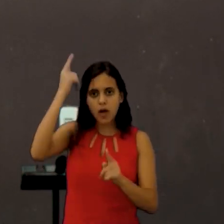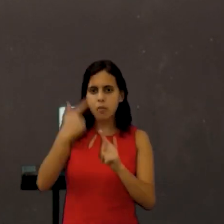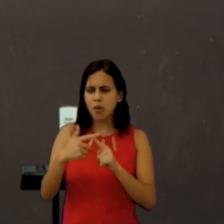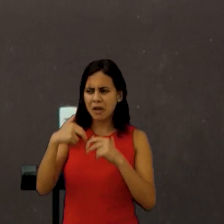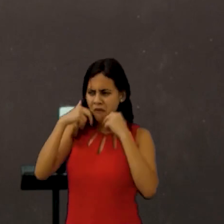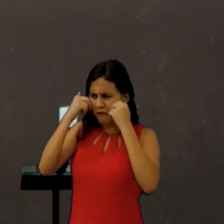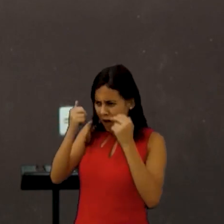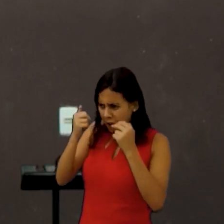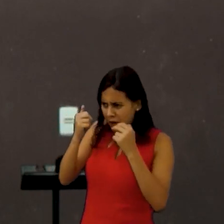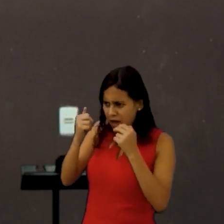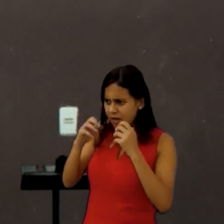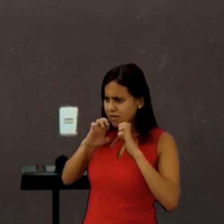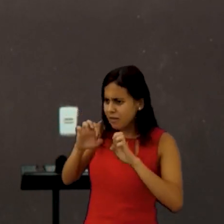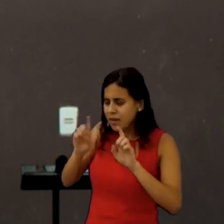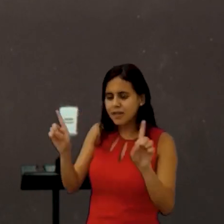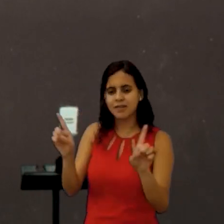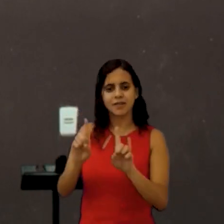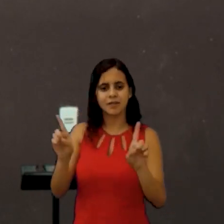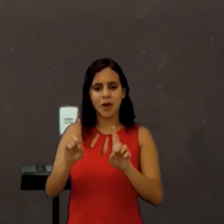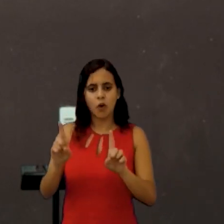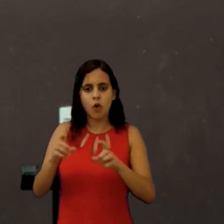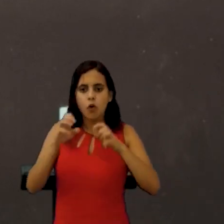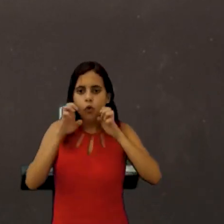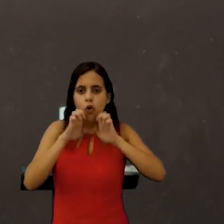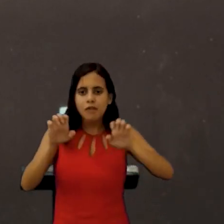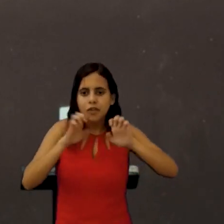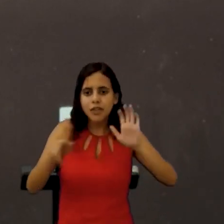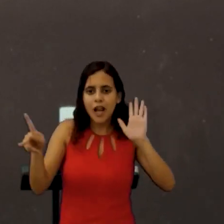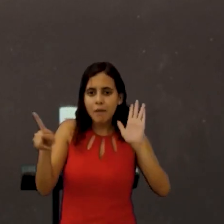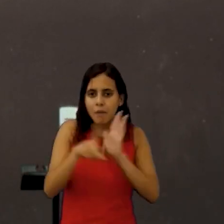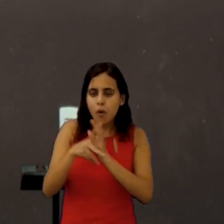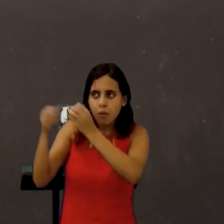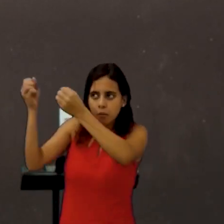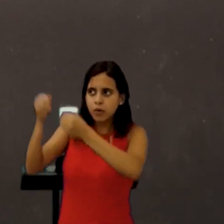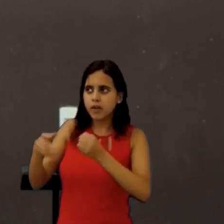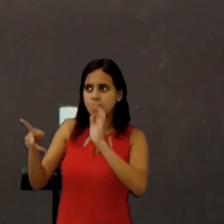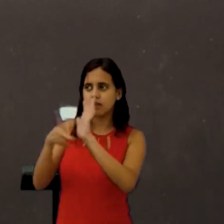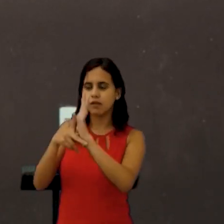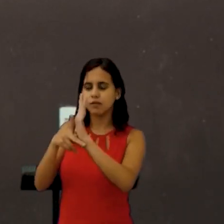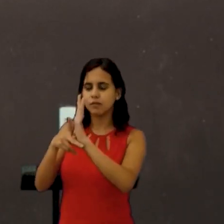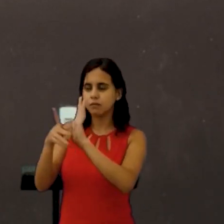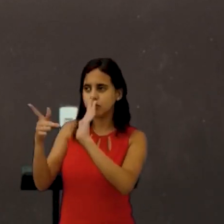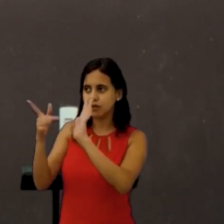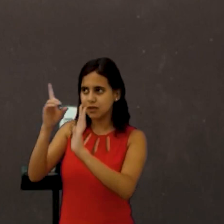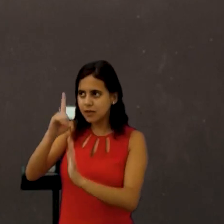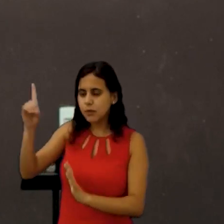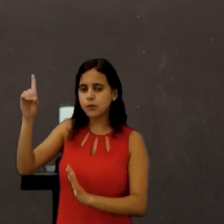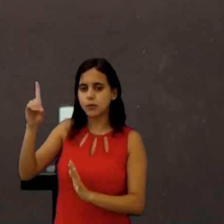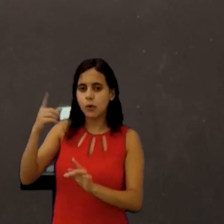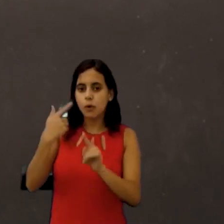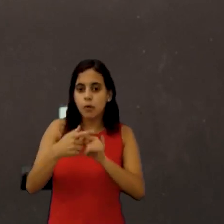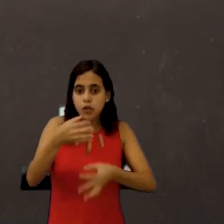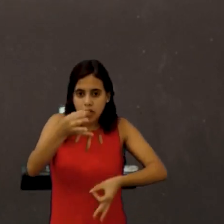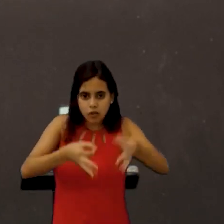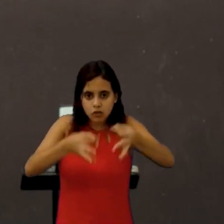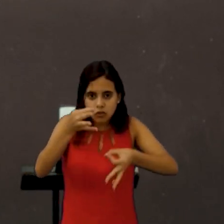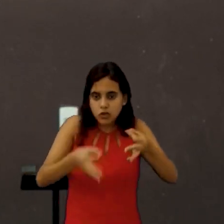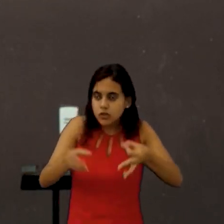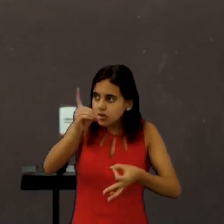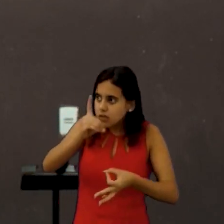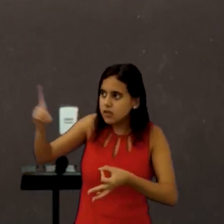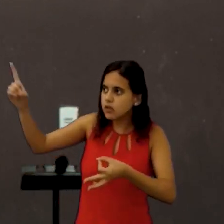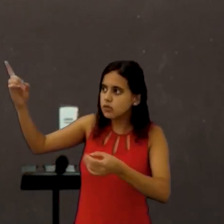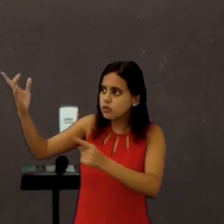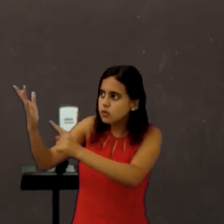evangelho, porque é o poder de Deus para a salvação de todo aquele que crê, primeiro do judeu e também do grego. Porque a justiça de Deus se revela